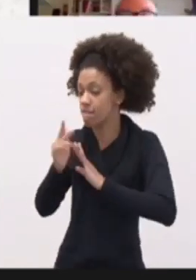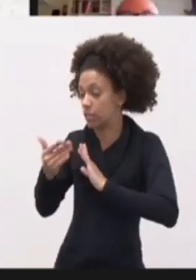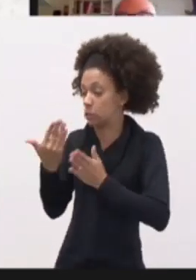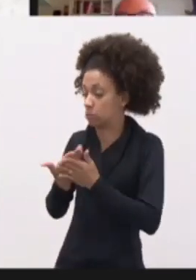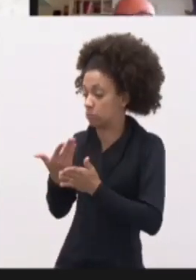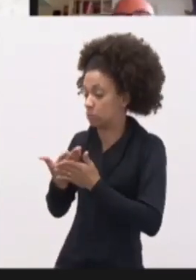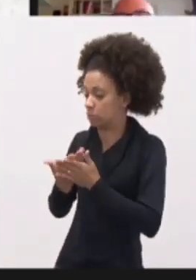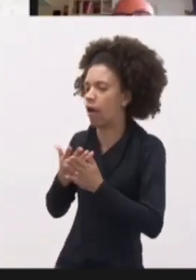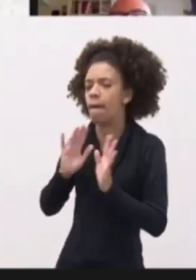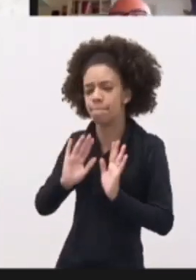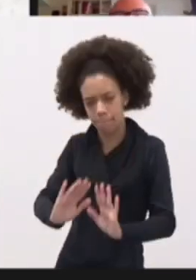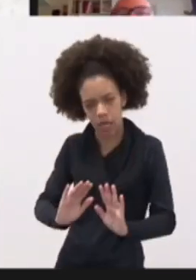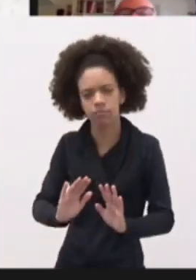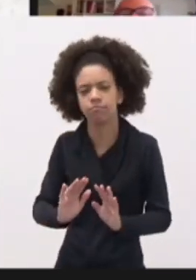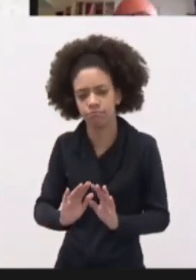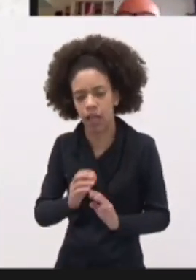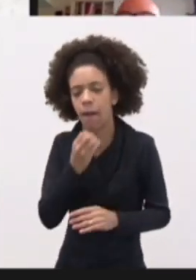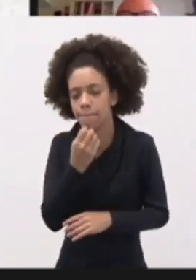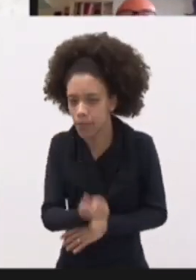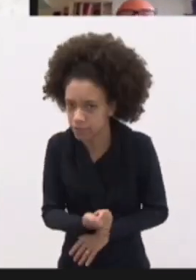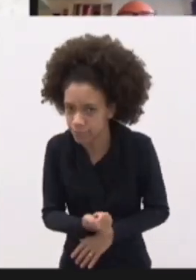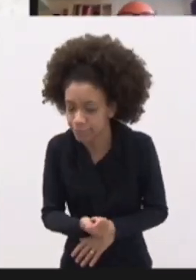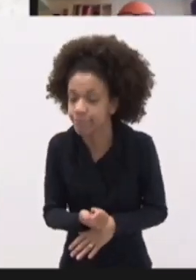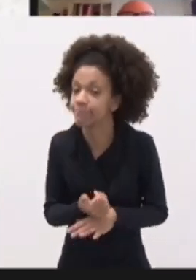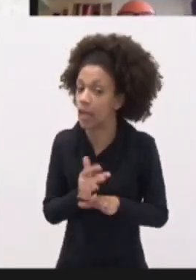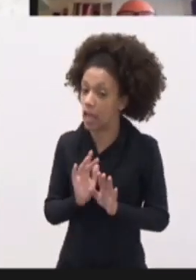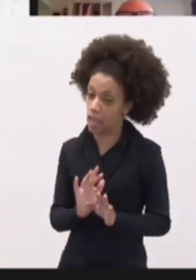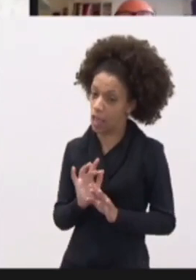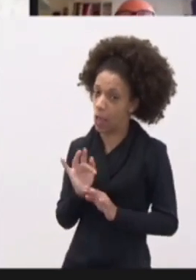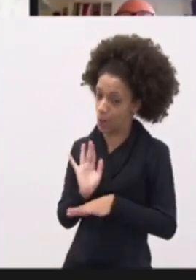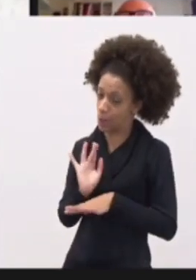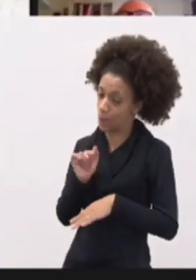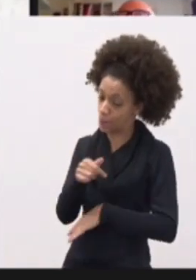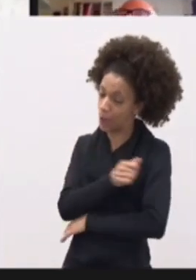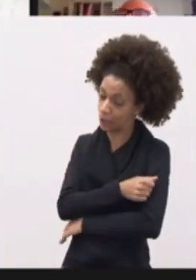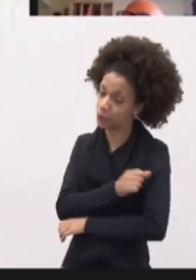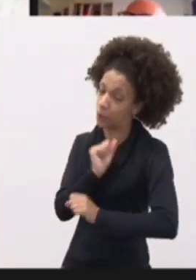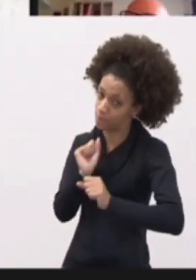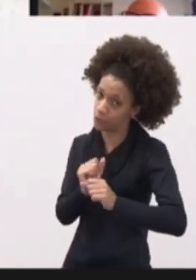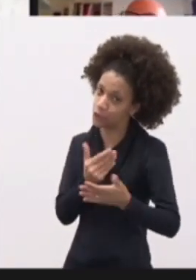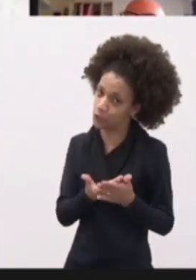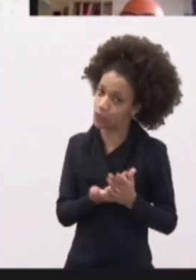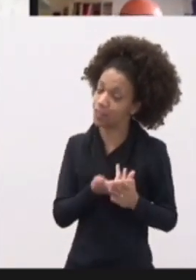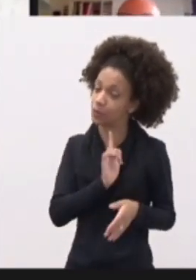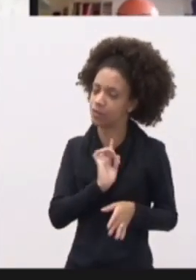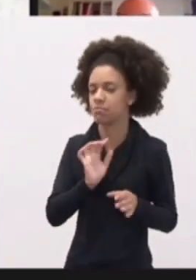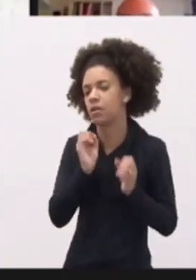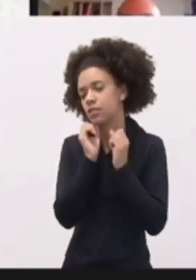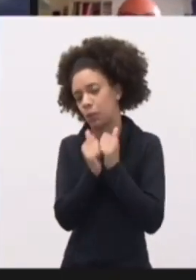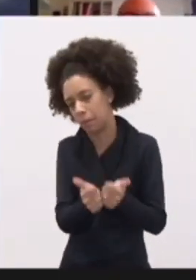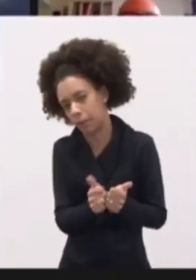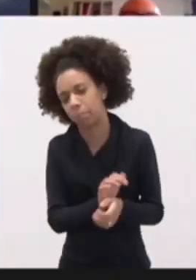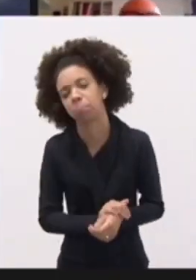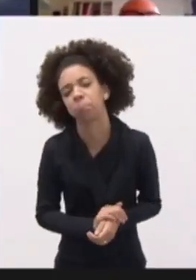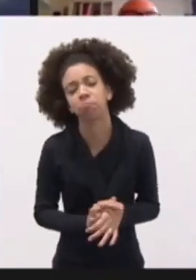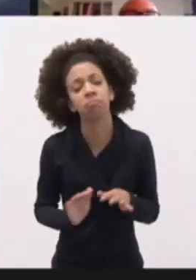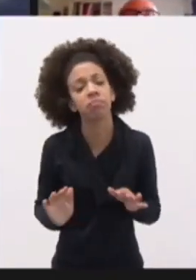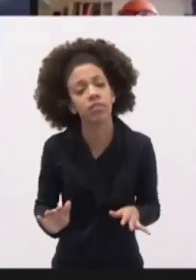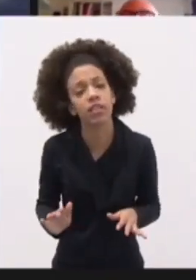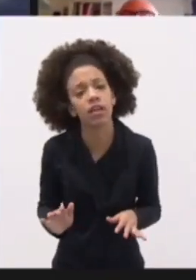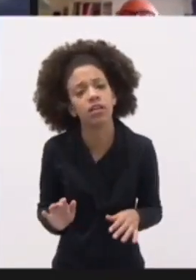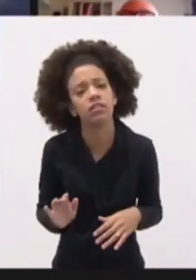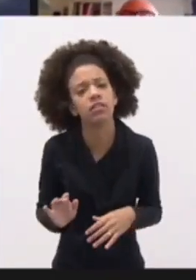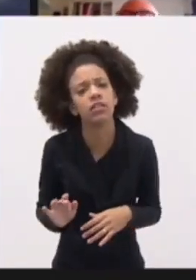enfim, esse aluno tinha que ter estudado antes, mas tudo bem. Só um exemplo para dizer o que ele pode postar nesse chat, né? E